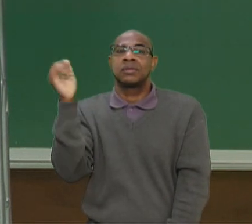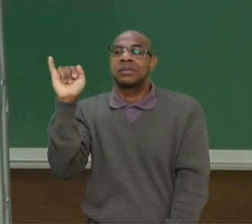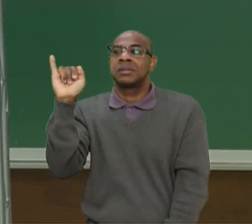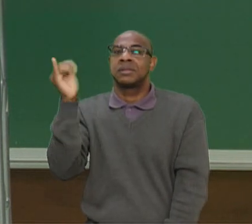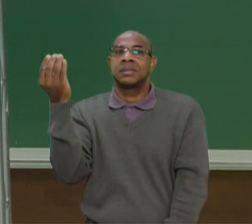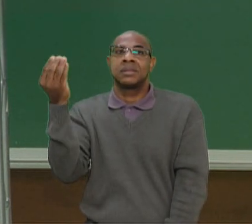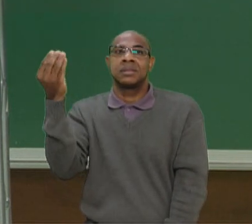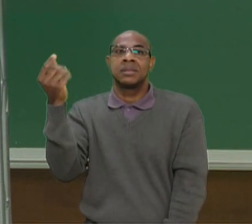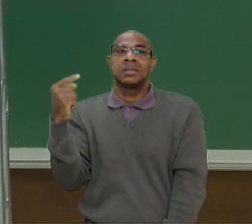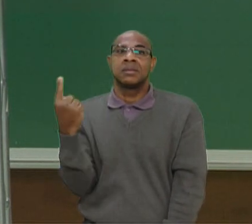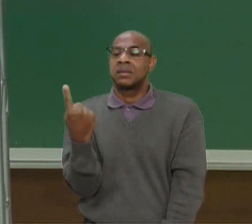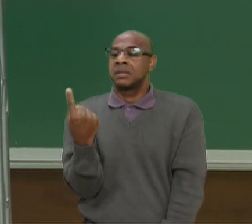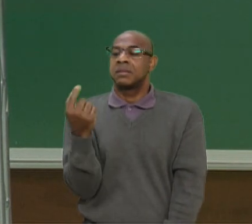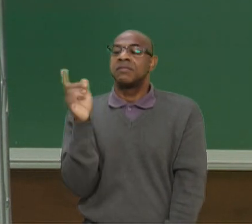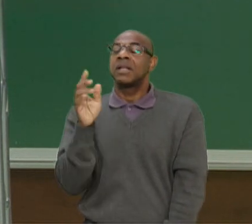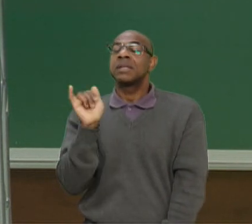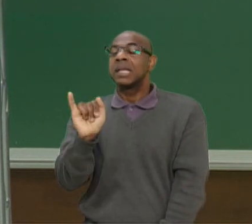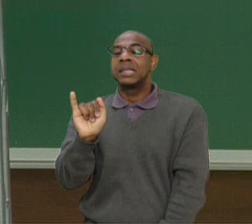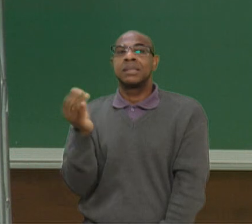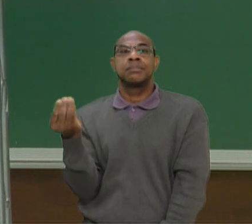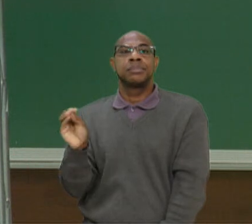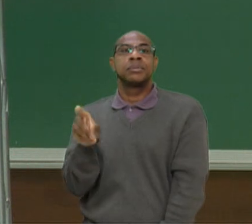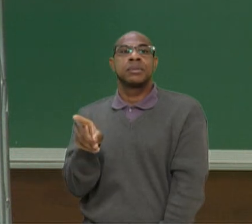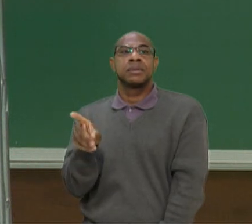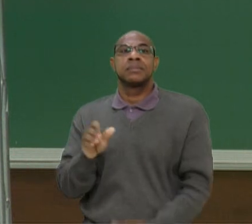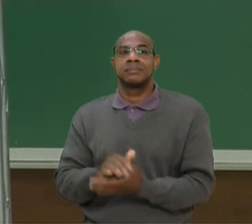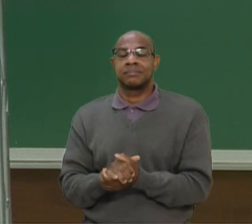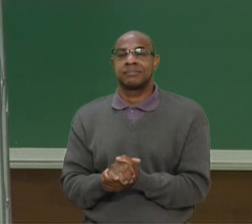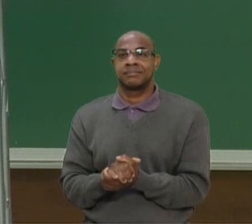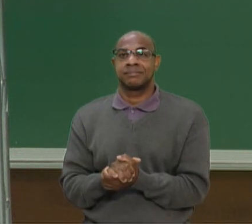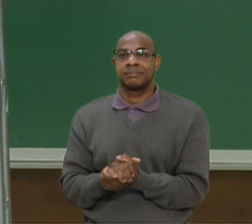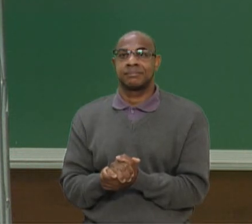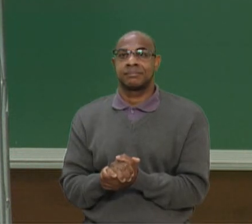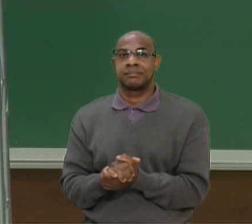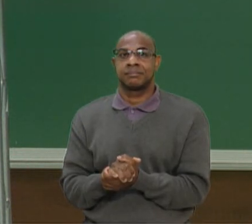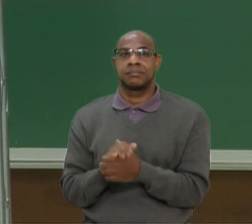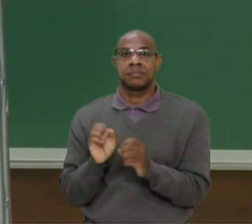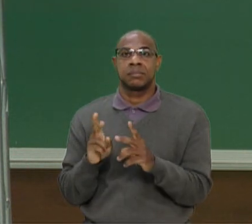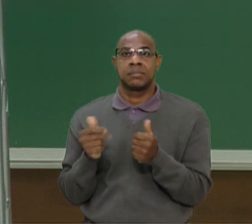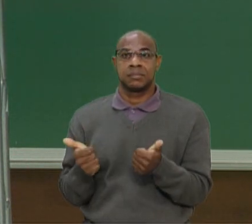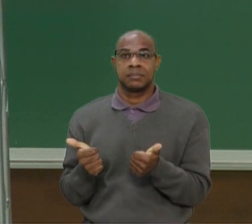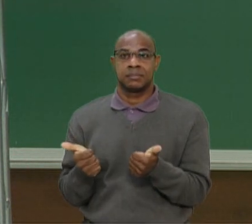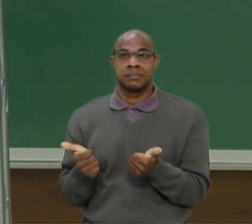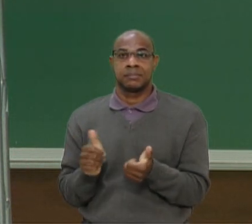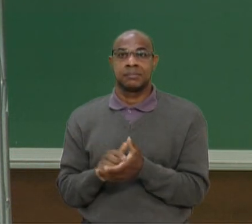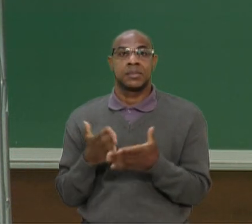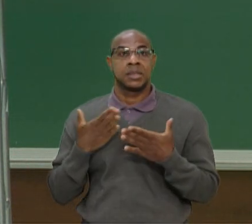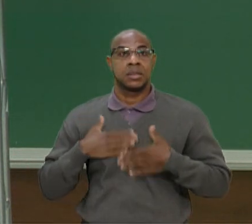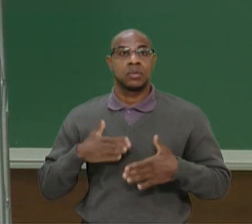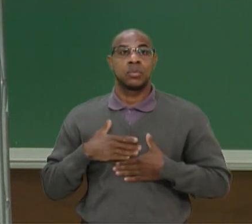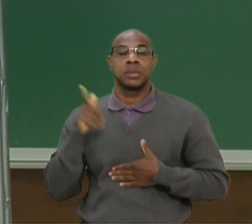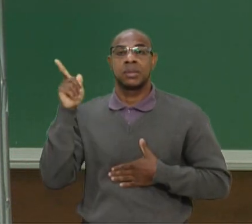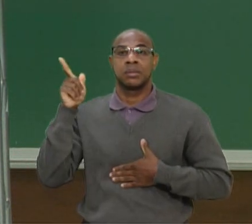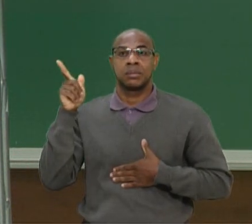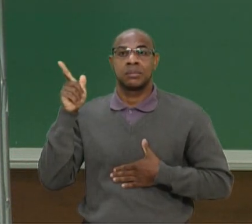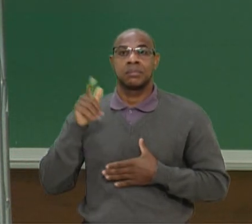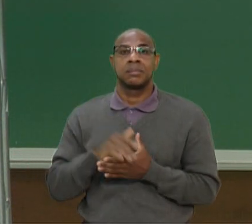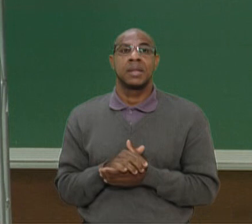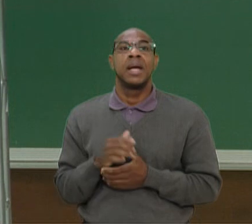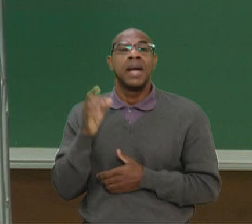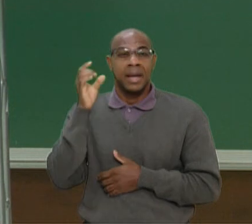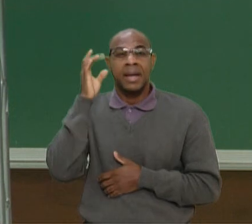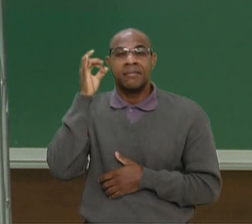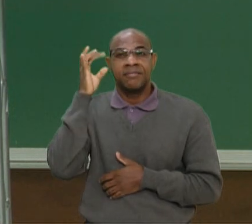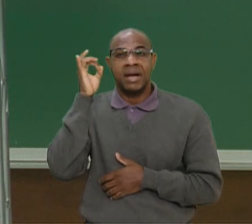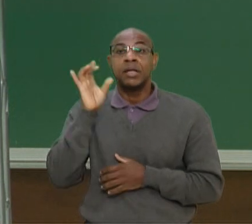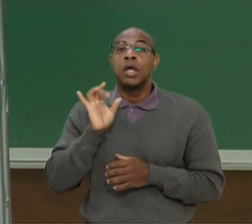z menos w, menos 5 menos i. Ok? Bem tranquilo, essa parte é bem fácil,